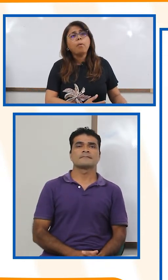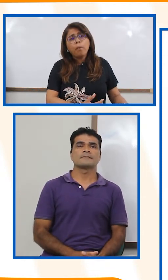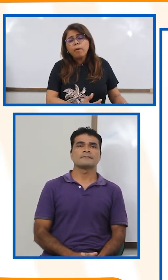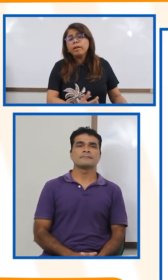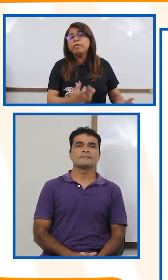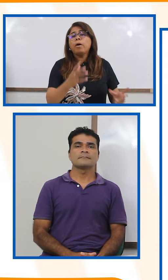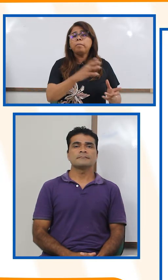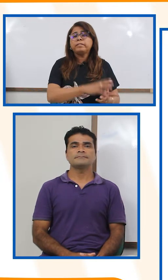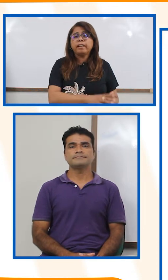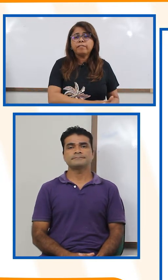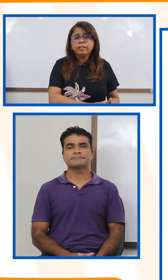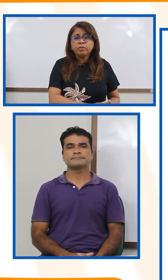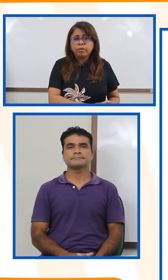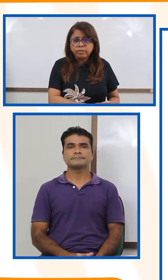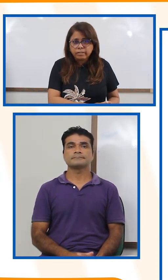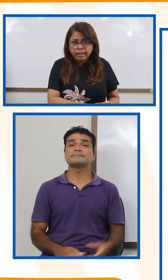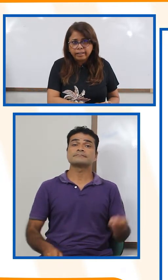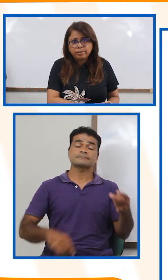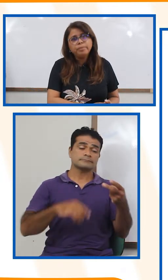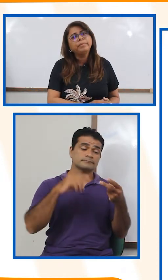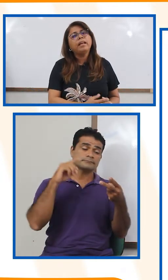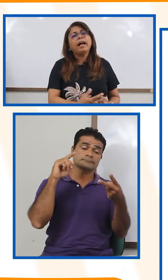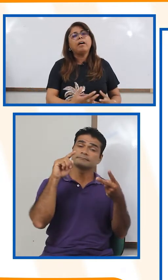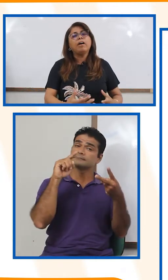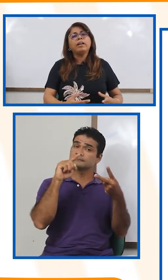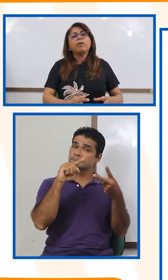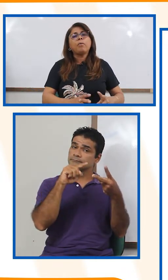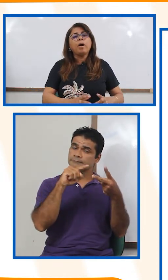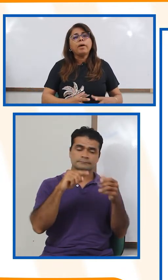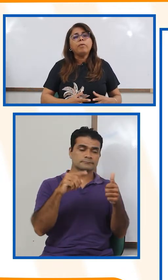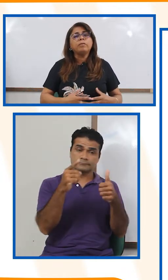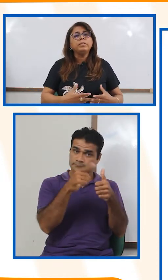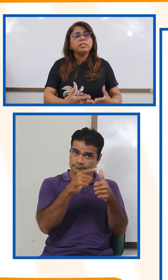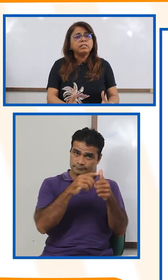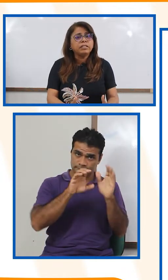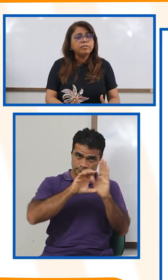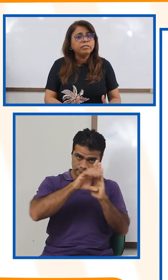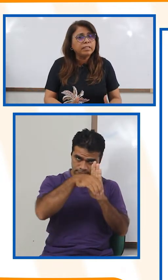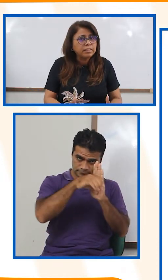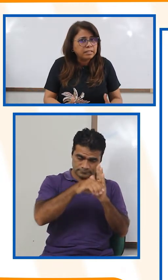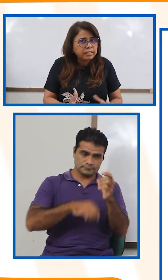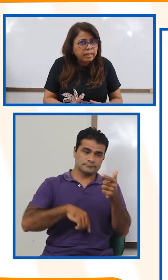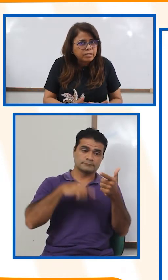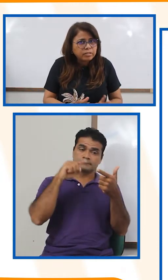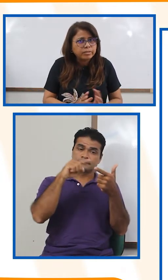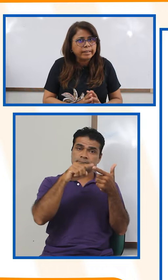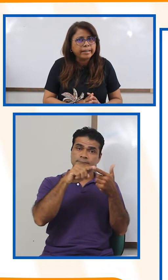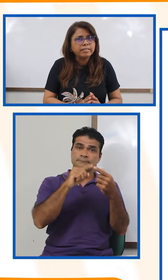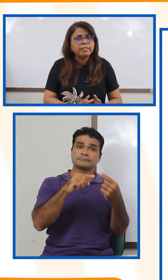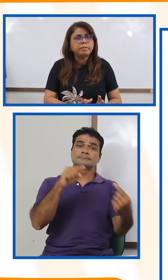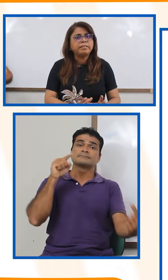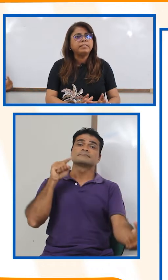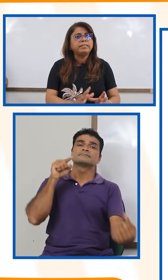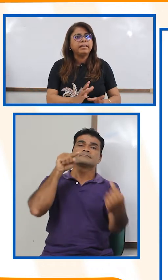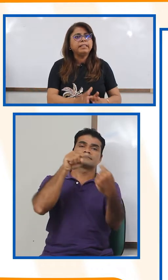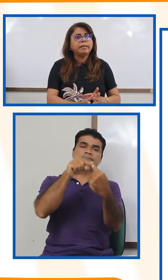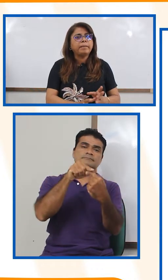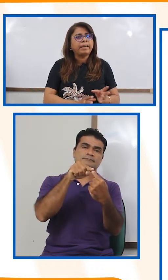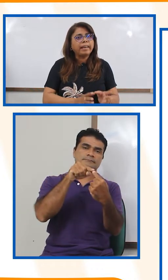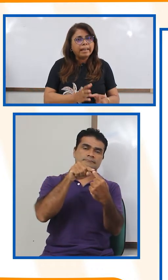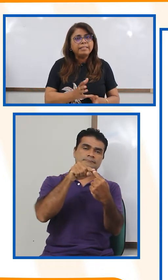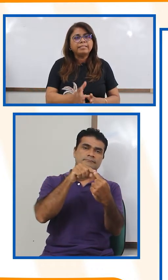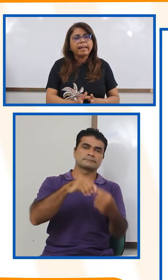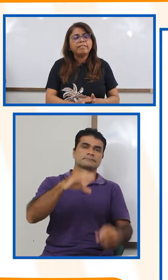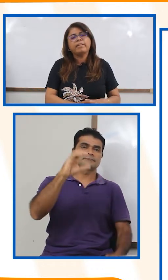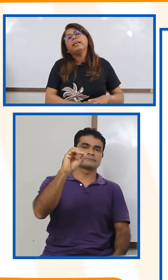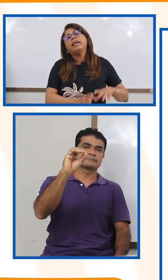Então, observando o conceito, agora, qual é o objetivo deste texto, né? A gente precisa entender para